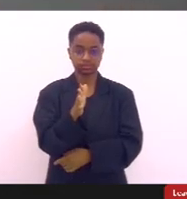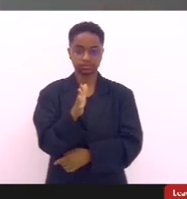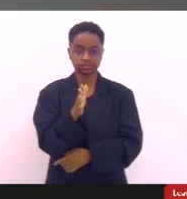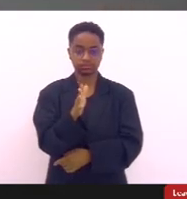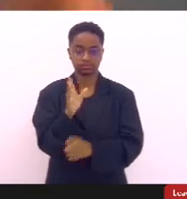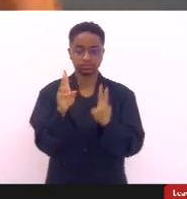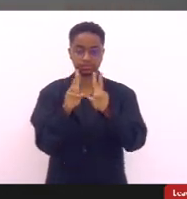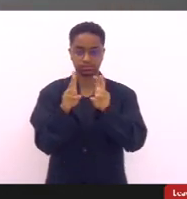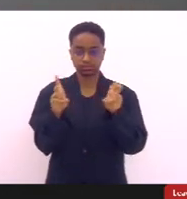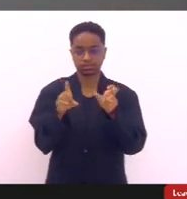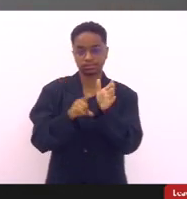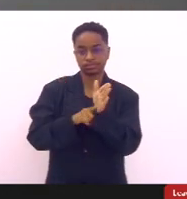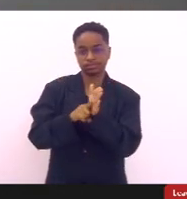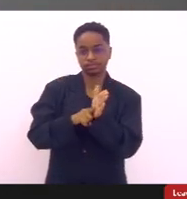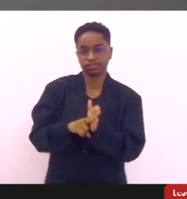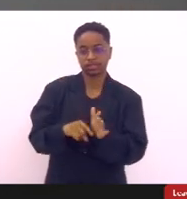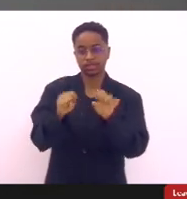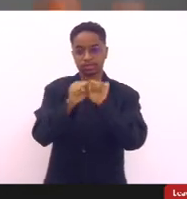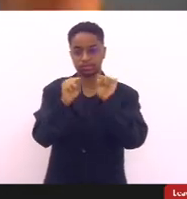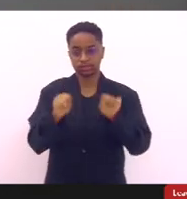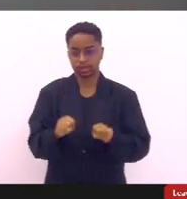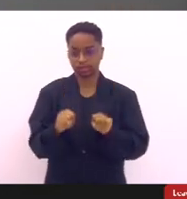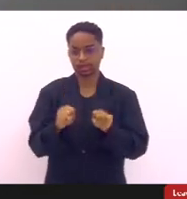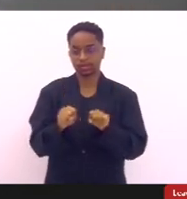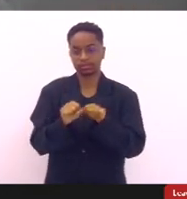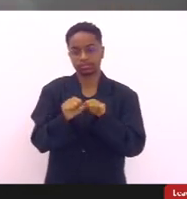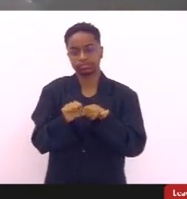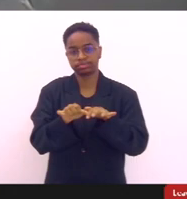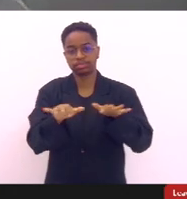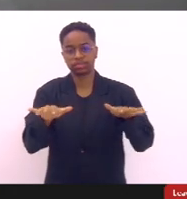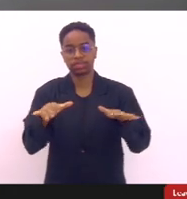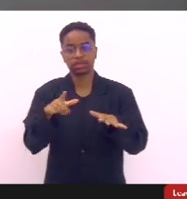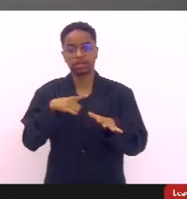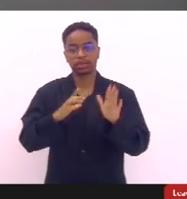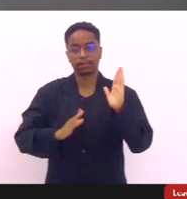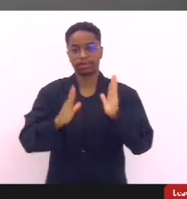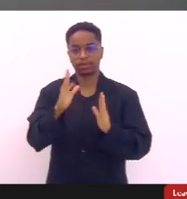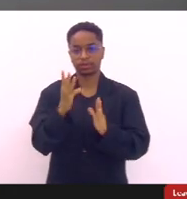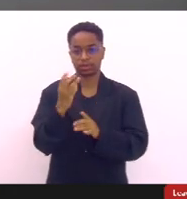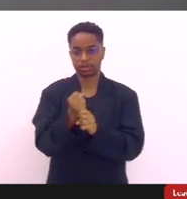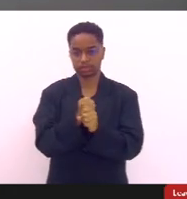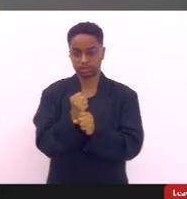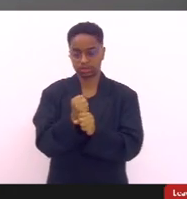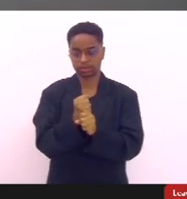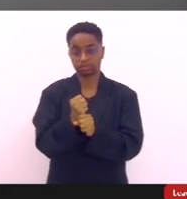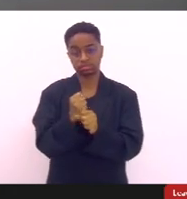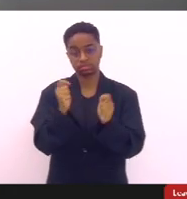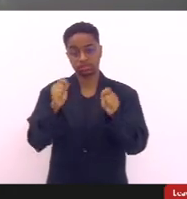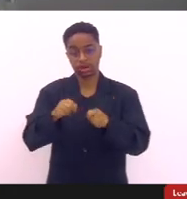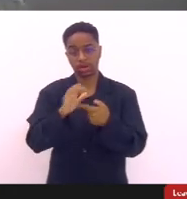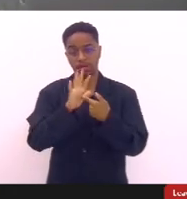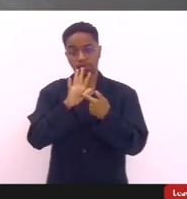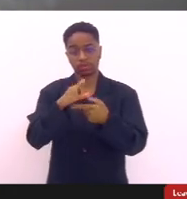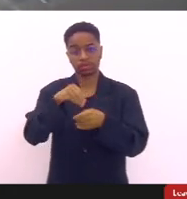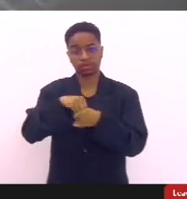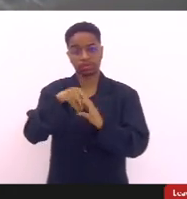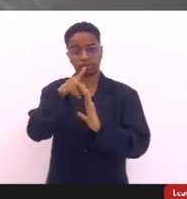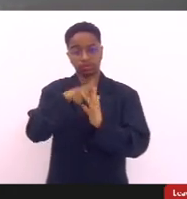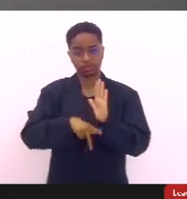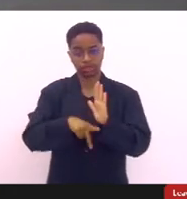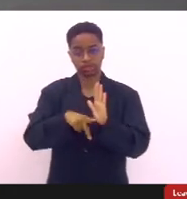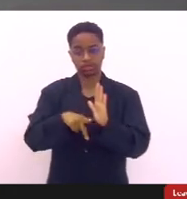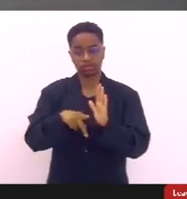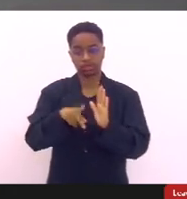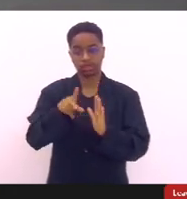do rastreamento sistemático de massa feito por 3 anos, a gente poderia mostrar dentro desse projeto de 5